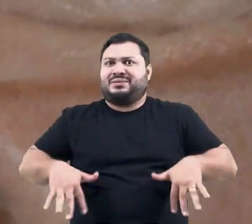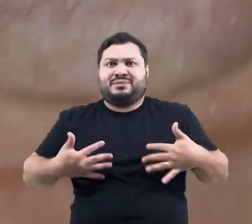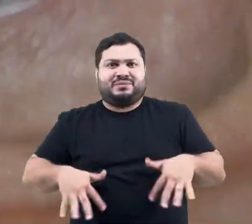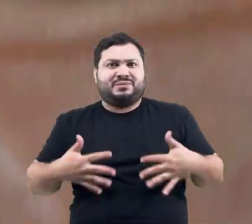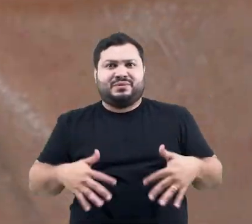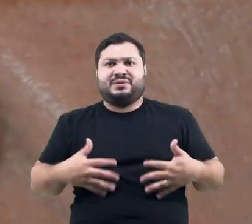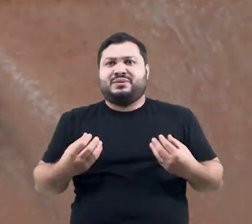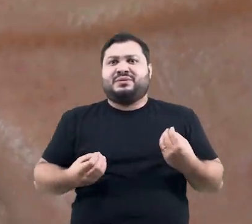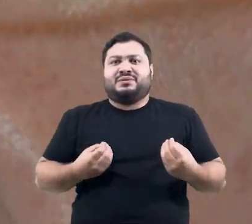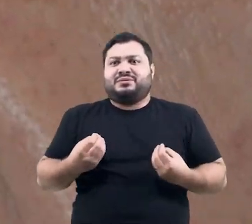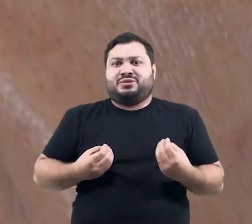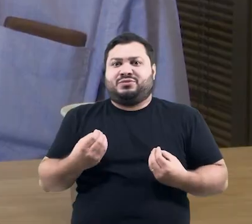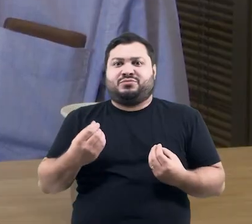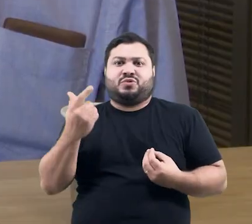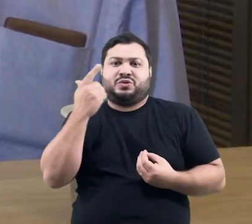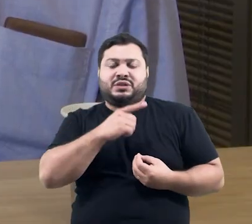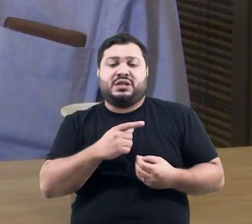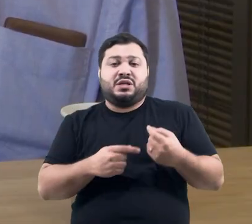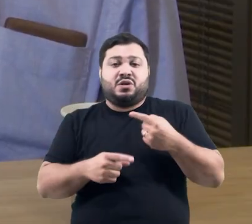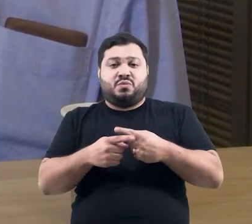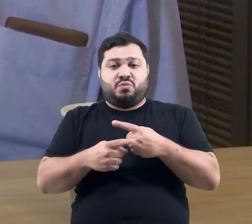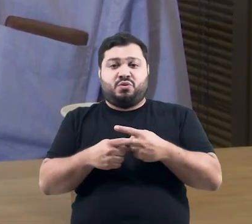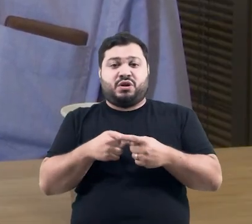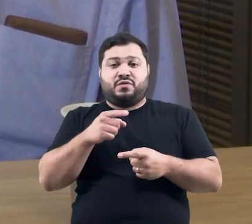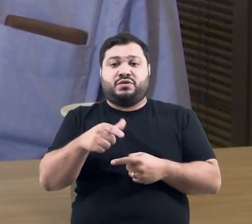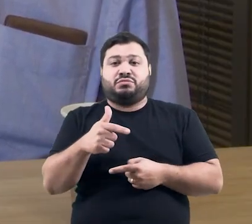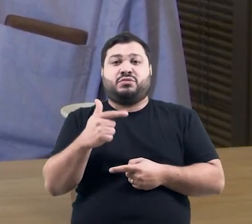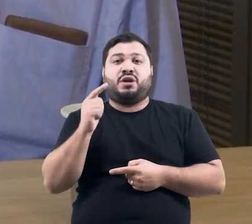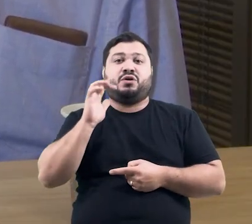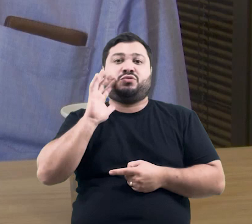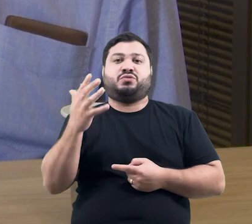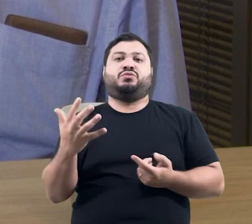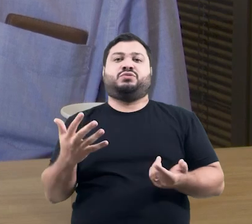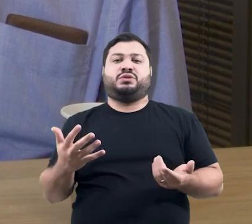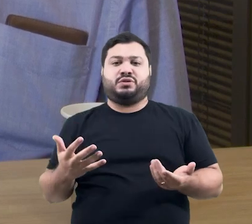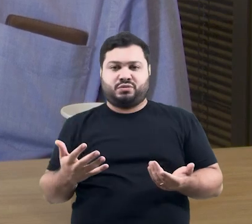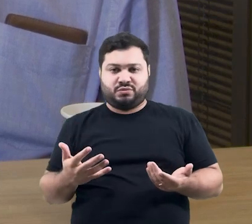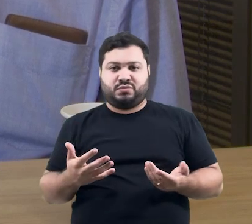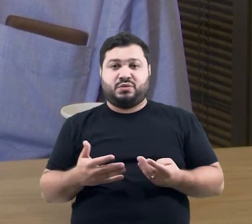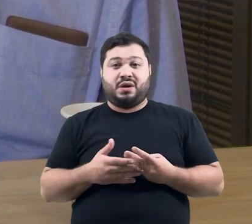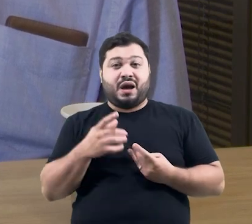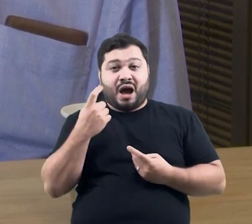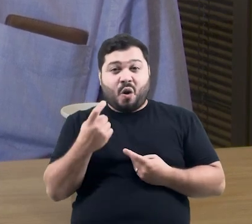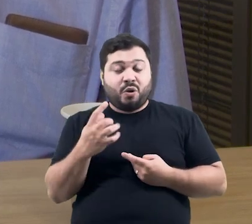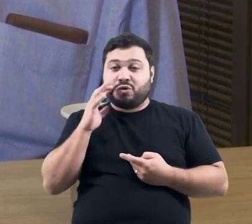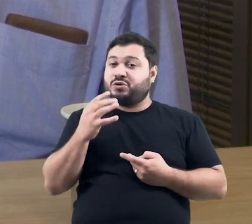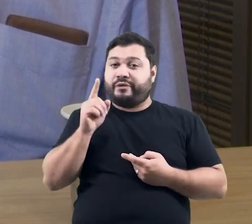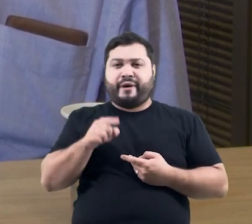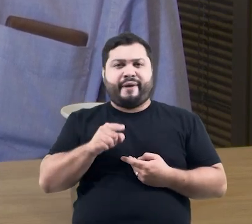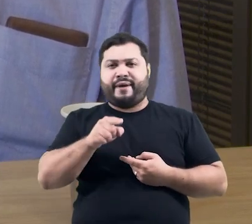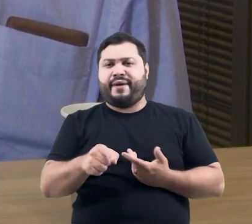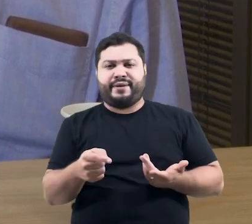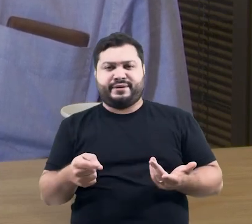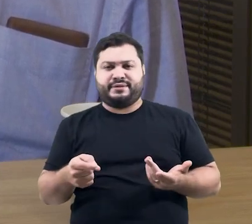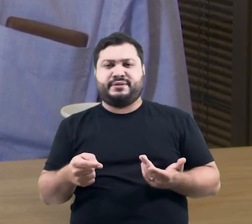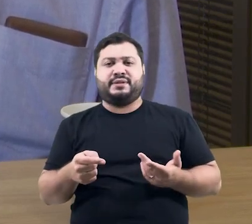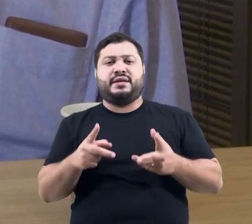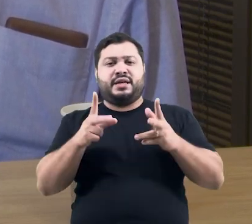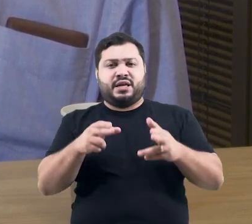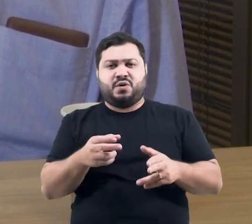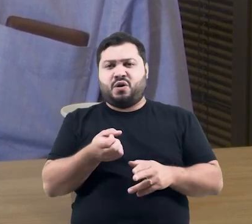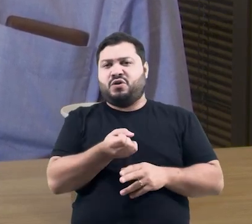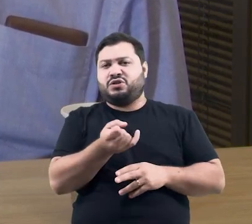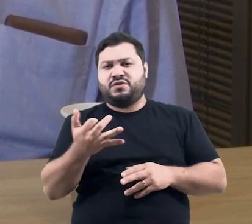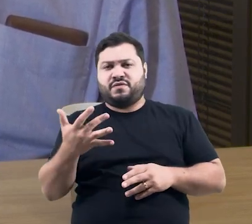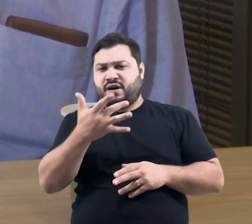fica extremamente apreensivo de não ser acolhido, porque você não tem outra saída. A sua única saída é essa